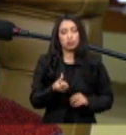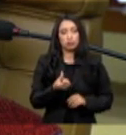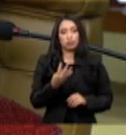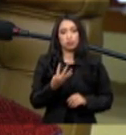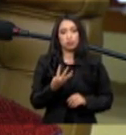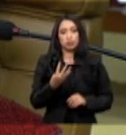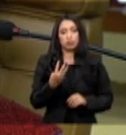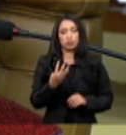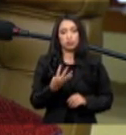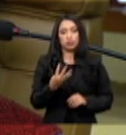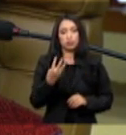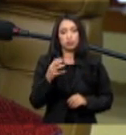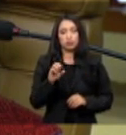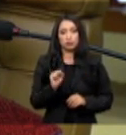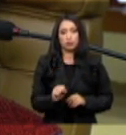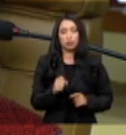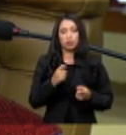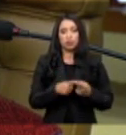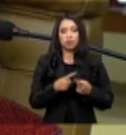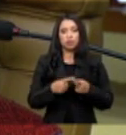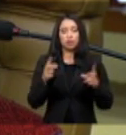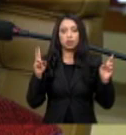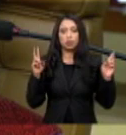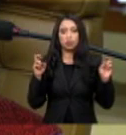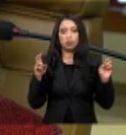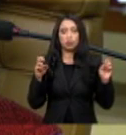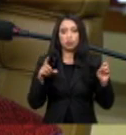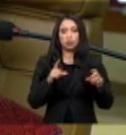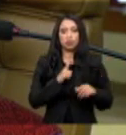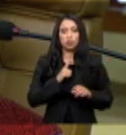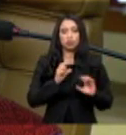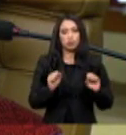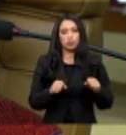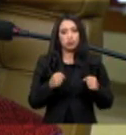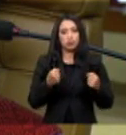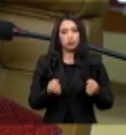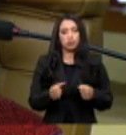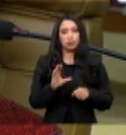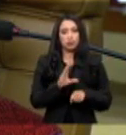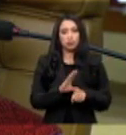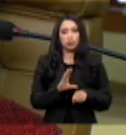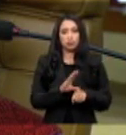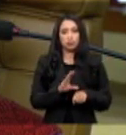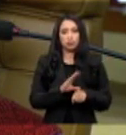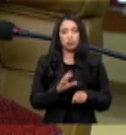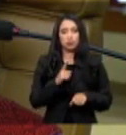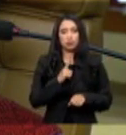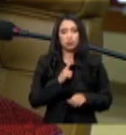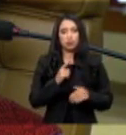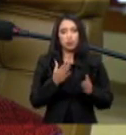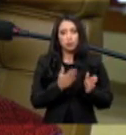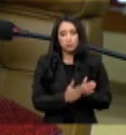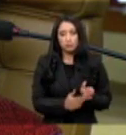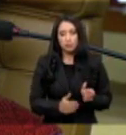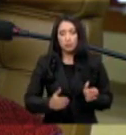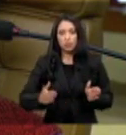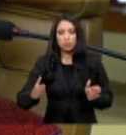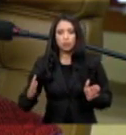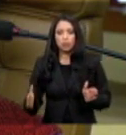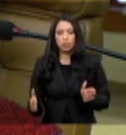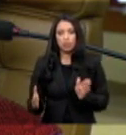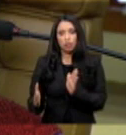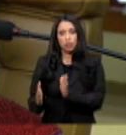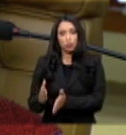3.448, porque, aspas, o que se defende é que, embora a Constituição preveja a possibilidade de prorrogação dos contratos de